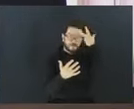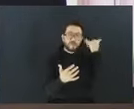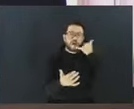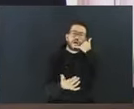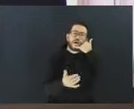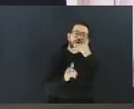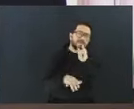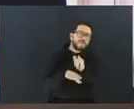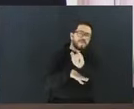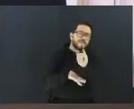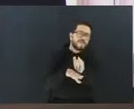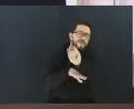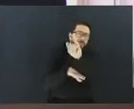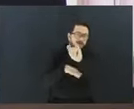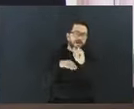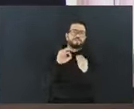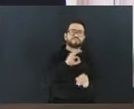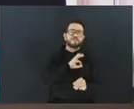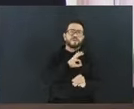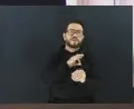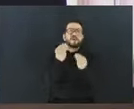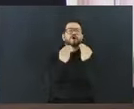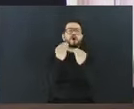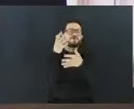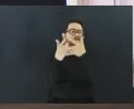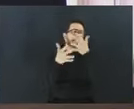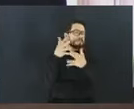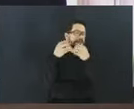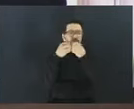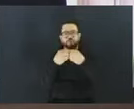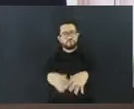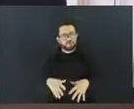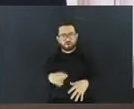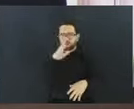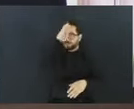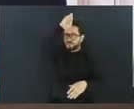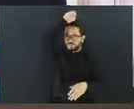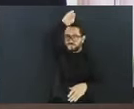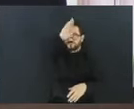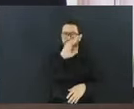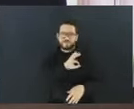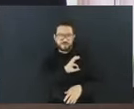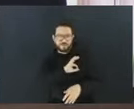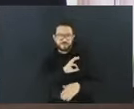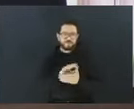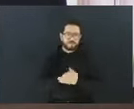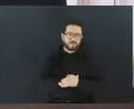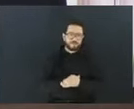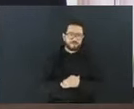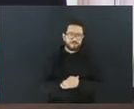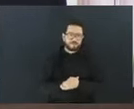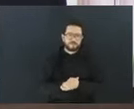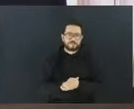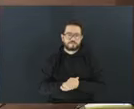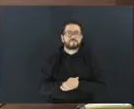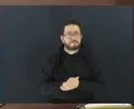Segurança, independente da Polícia Militar, Corpo de Bombeiros e outros. Seria isso. Muito obrigado.